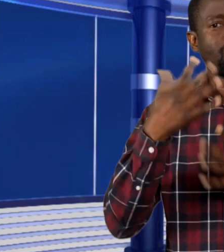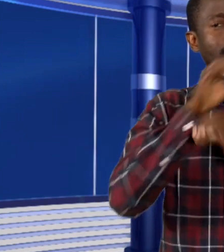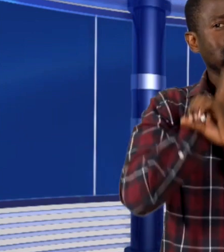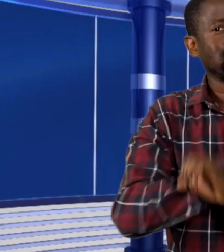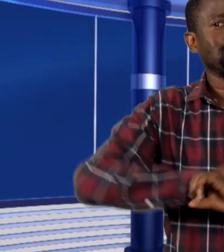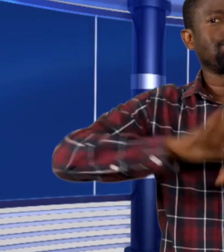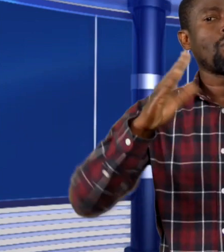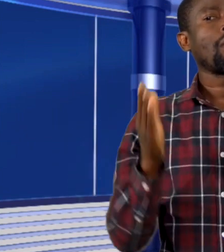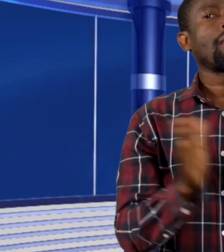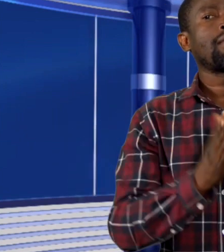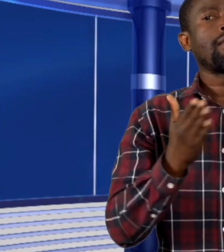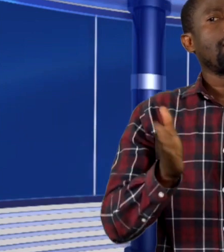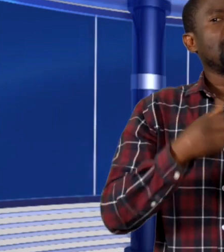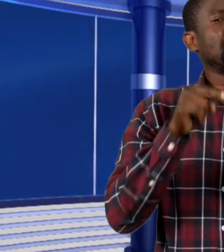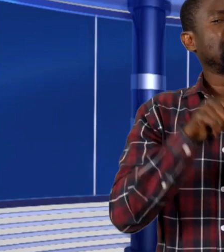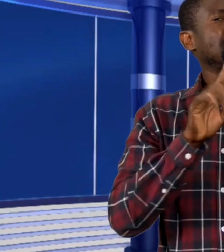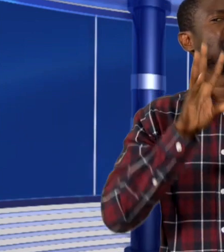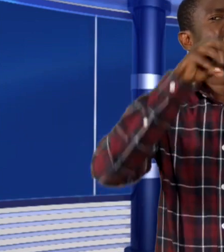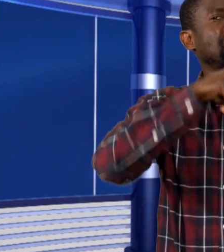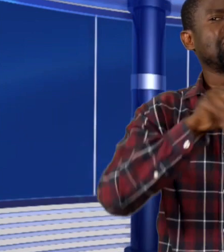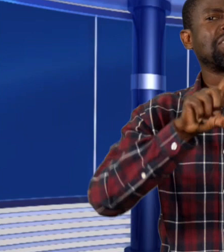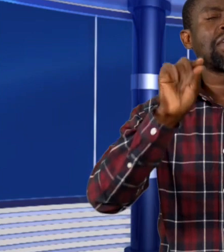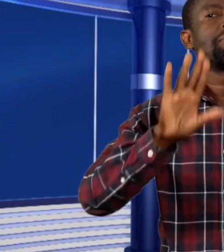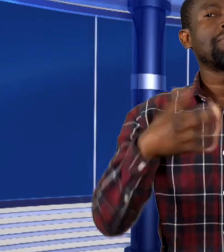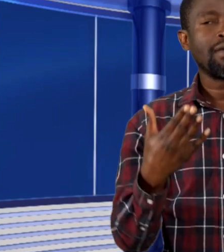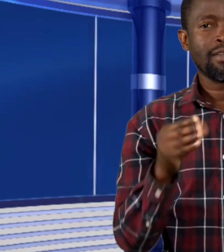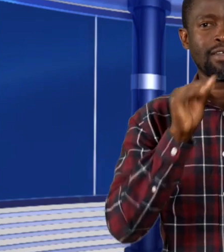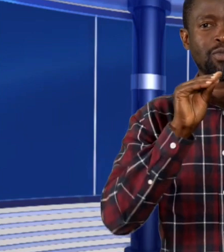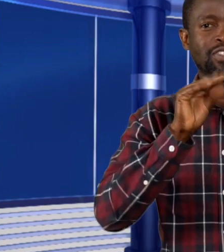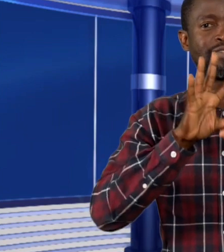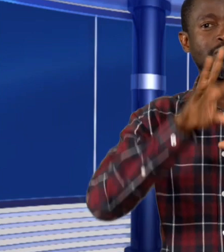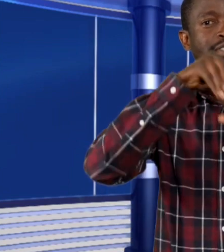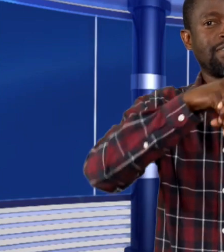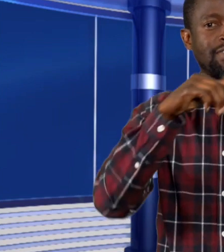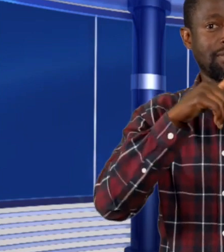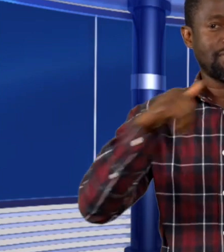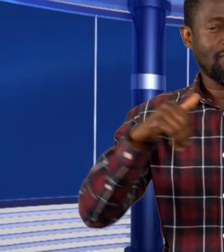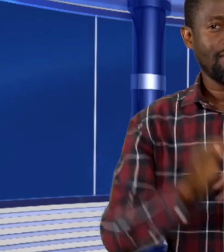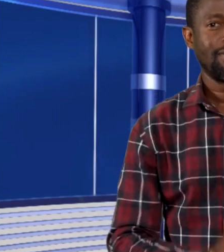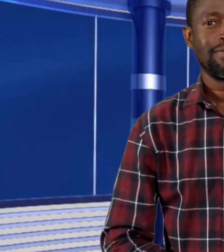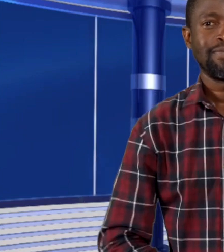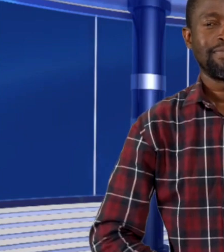Centro de Estudos de Políticas Educativas da Universidade Pedagógica.